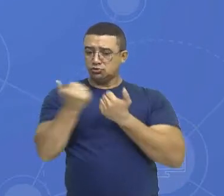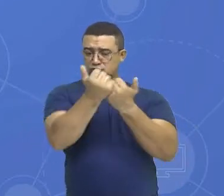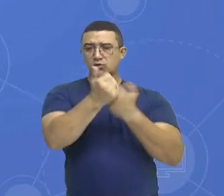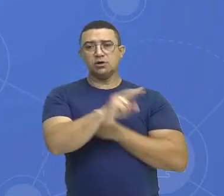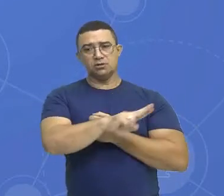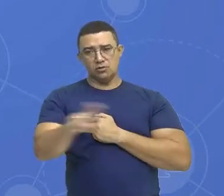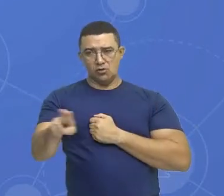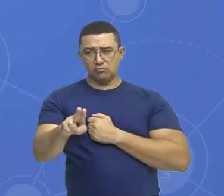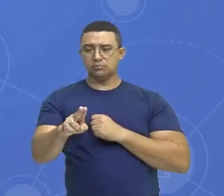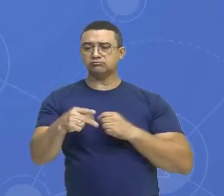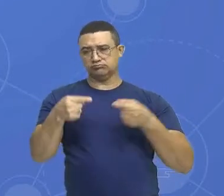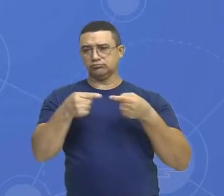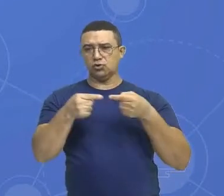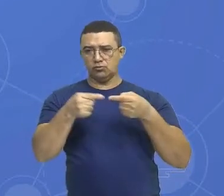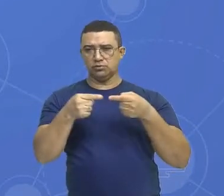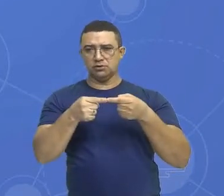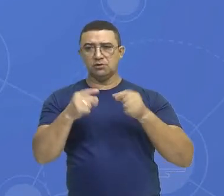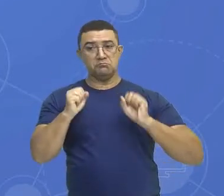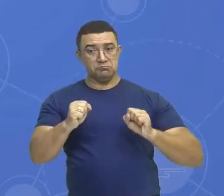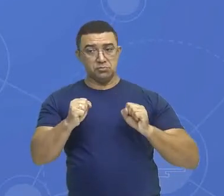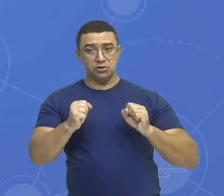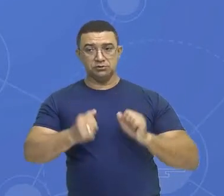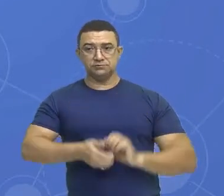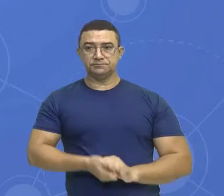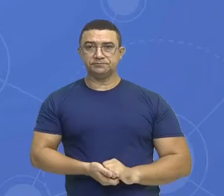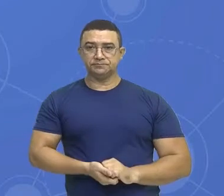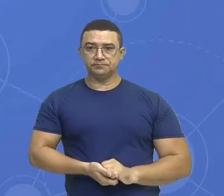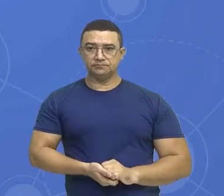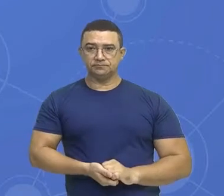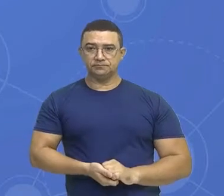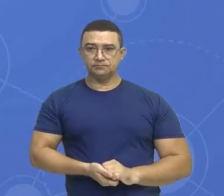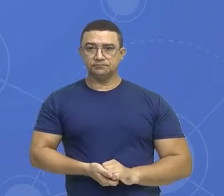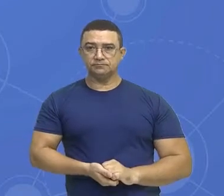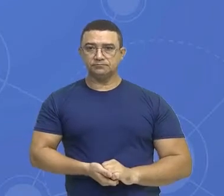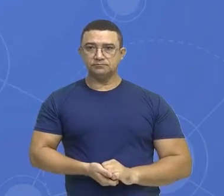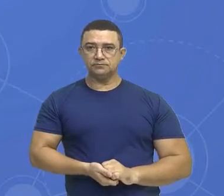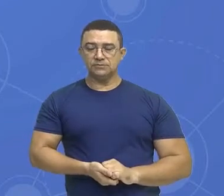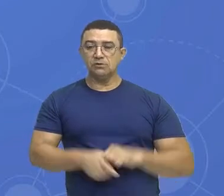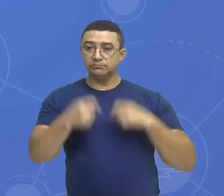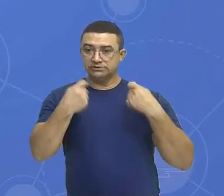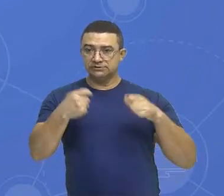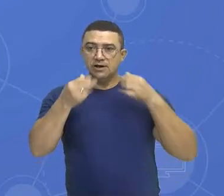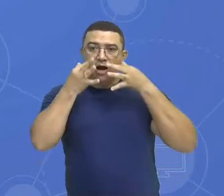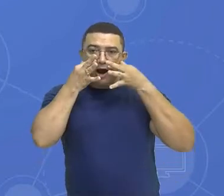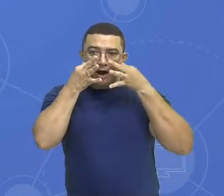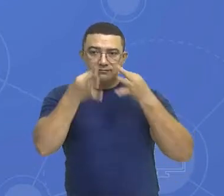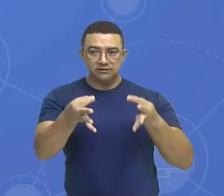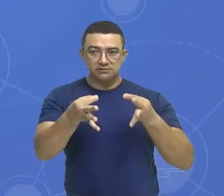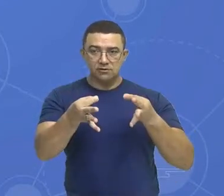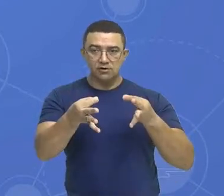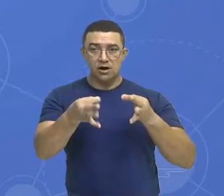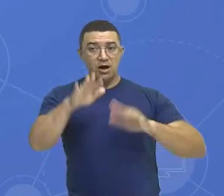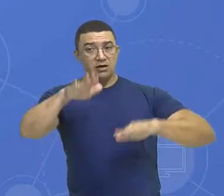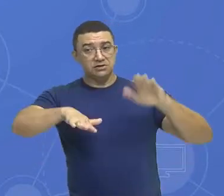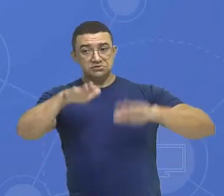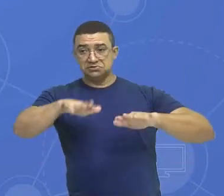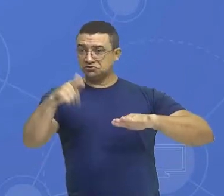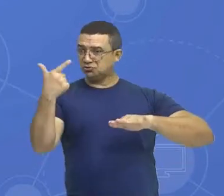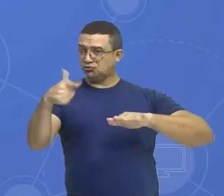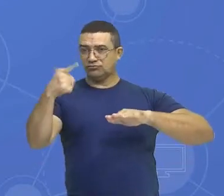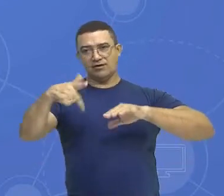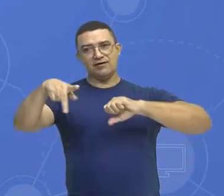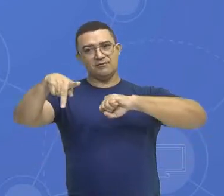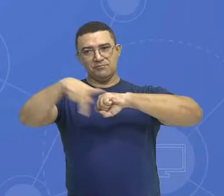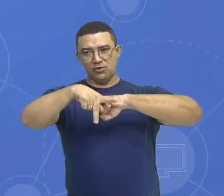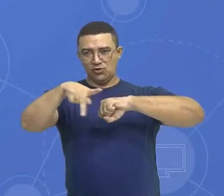palavra equivalente. Ainda assim, essa regra do does vai valer, tá certo? Então, muita atenção, que nem sempre eu vou ter um pronome. Às vezes eu